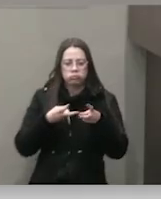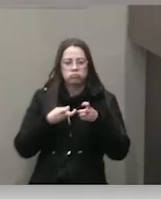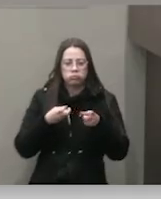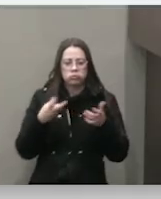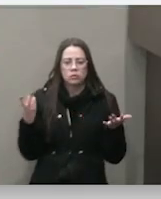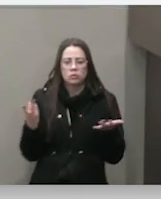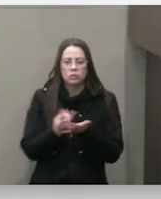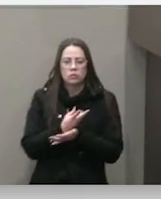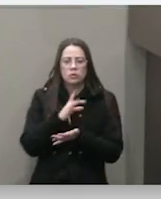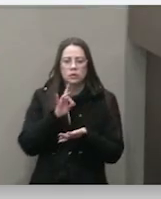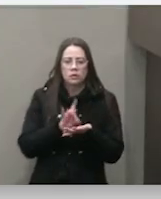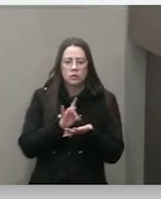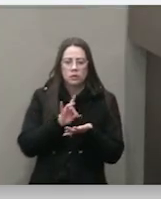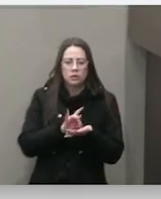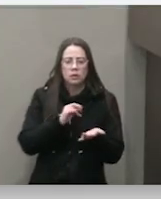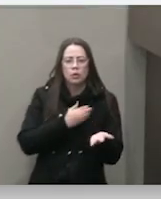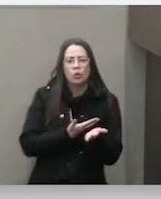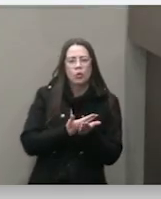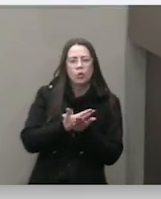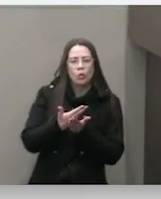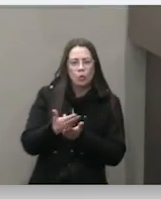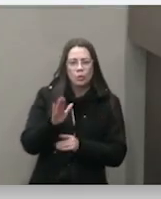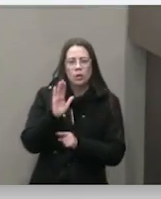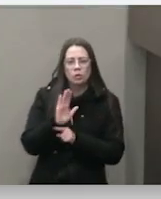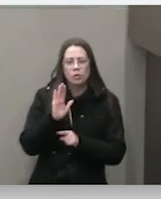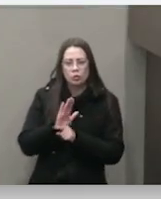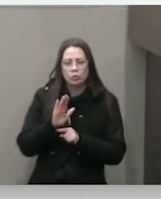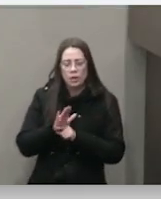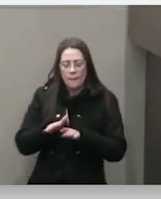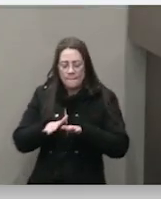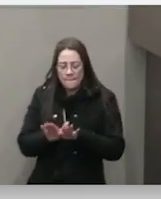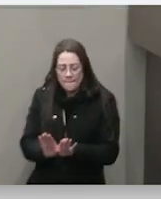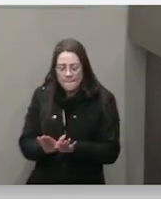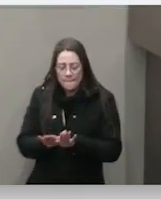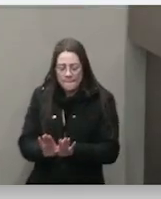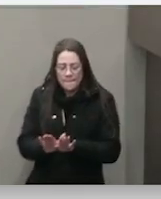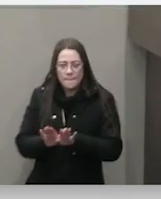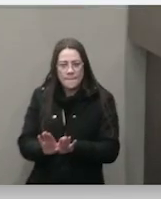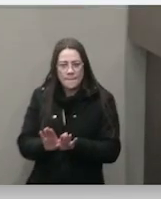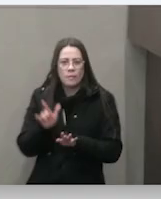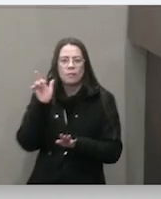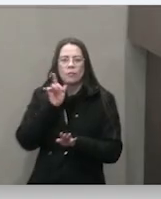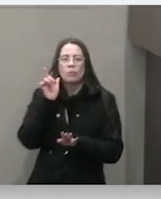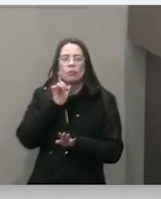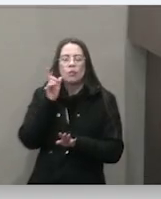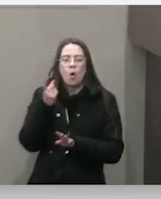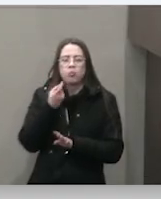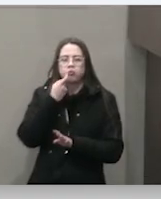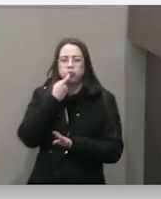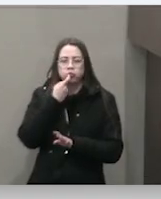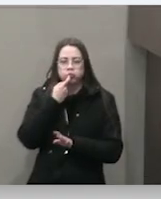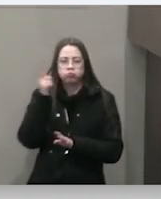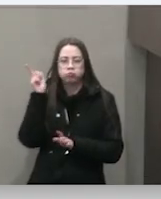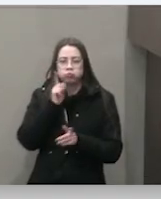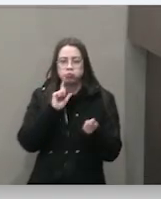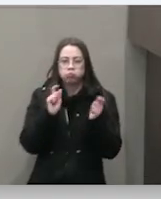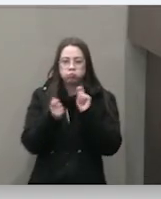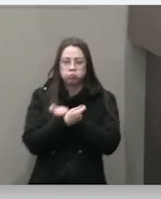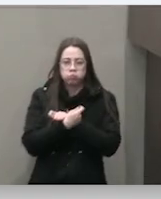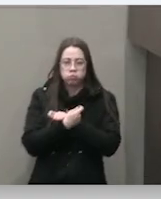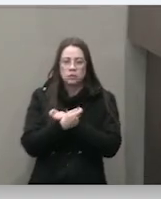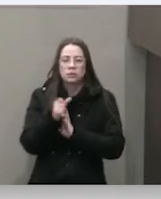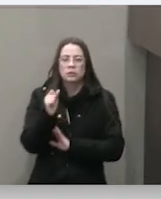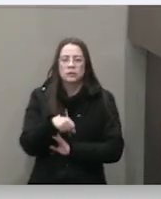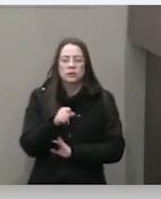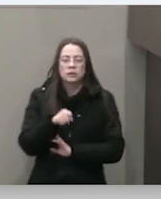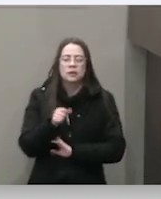do fato e iniciou as manobras de Heimlich, adaptada para recém-nascidos. Era um bebê